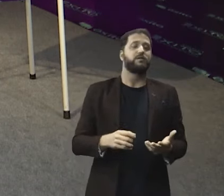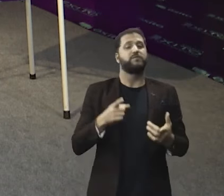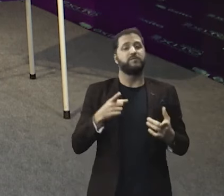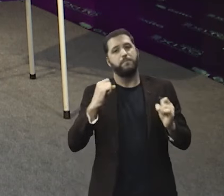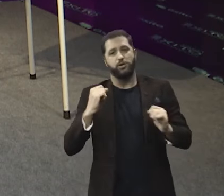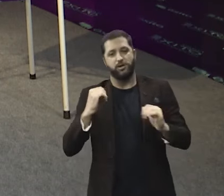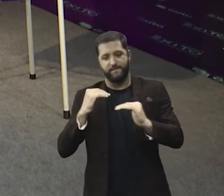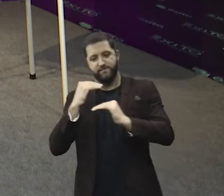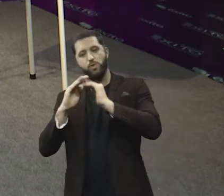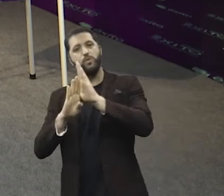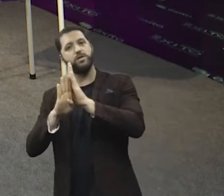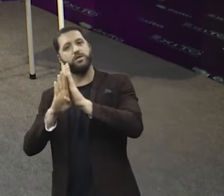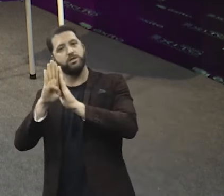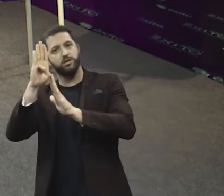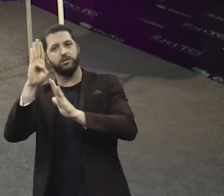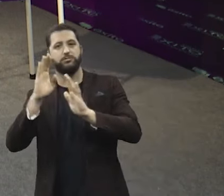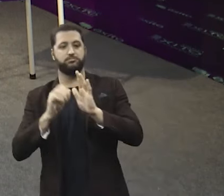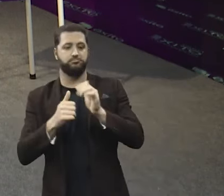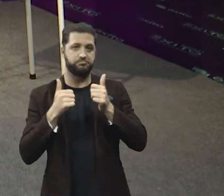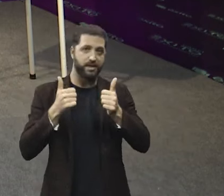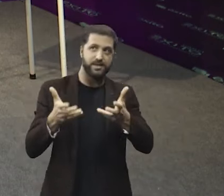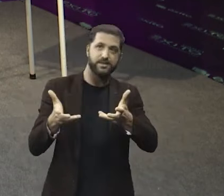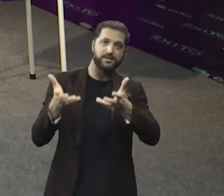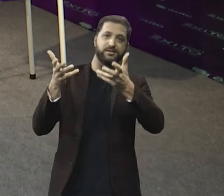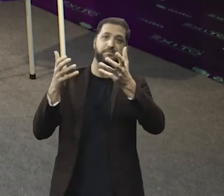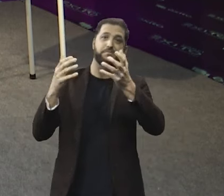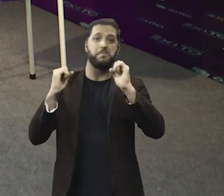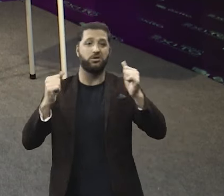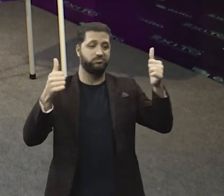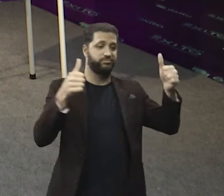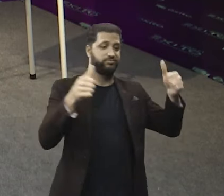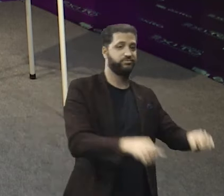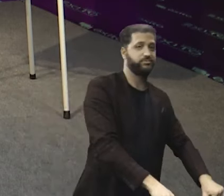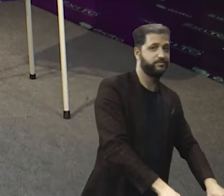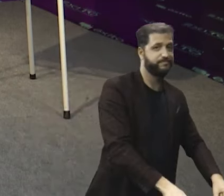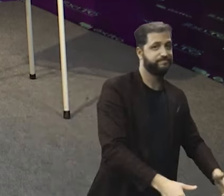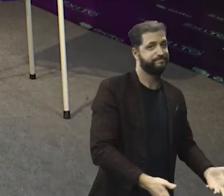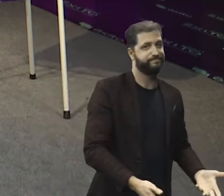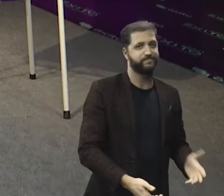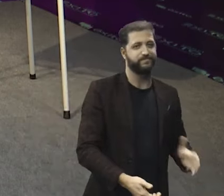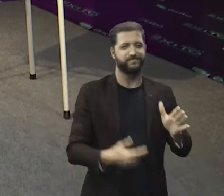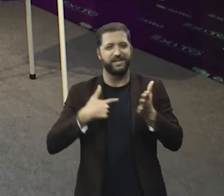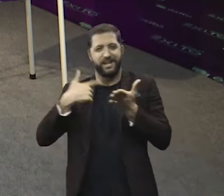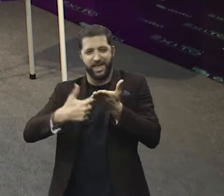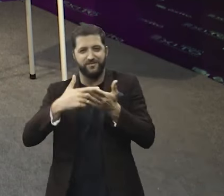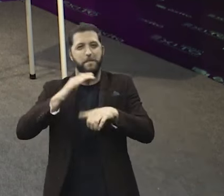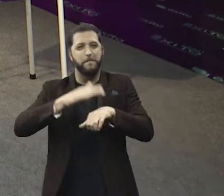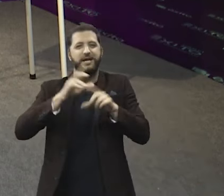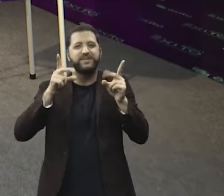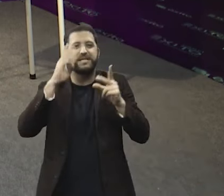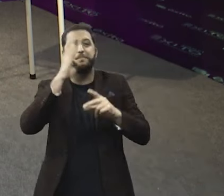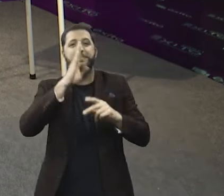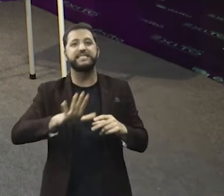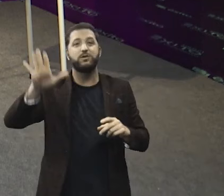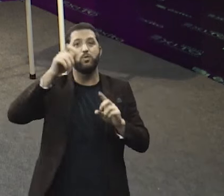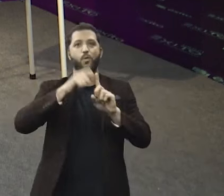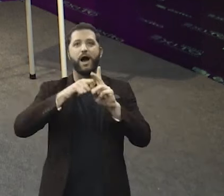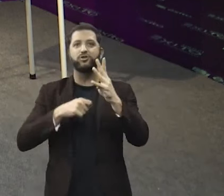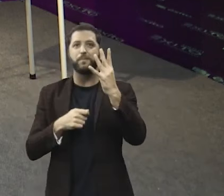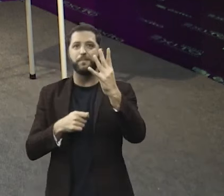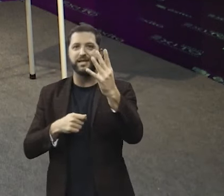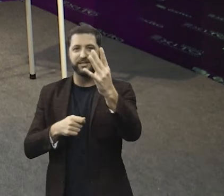ou você pode exatamente se entorpecer nos meus livros todo santo dia que chegou a ser o mar vendido do Brasil Ficou quro meses na lift e o